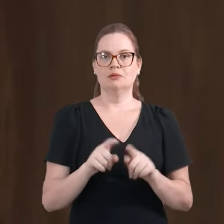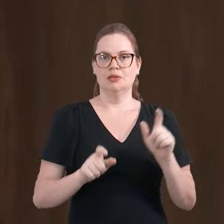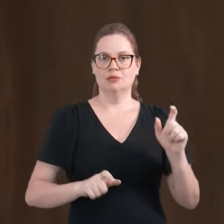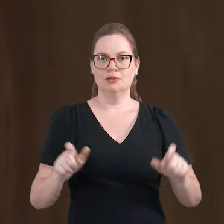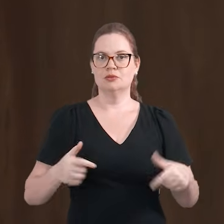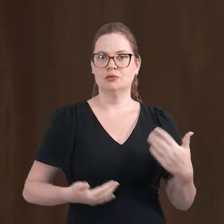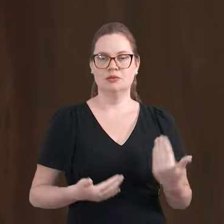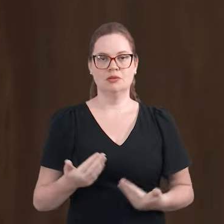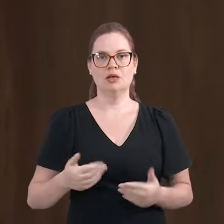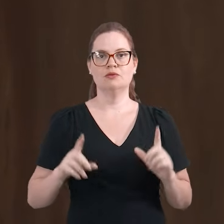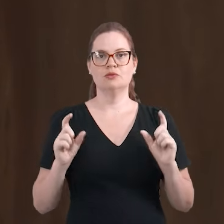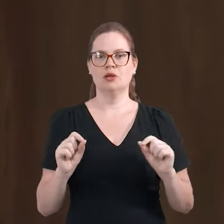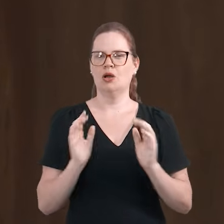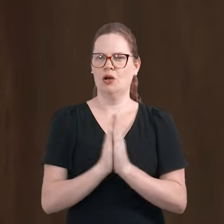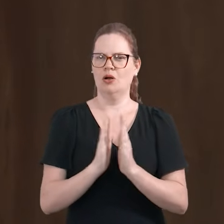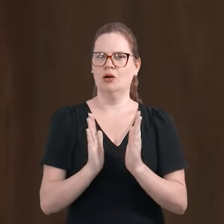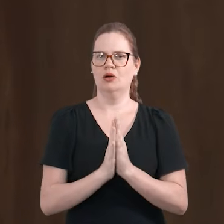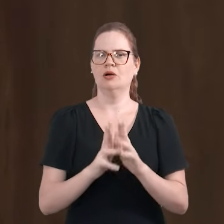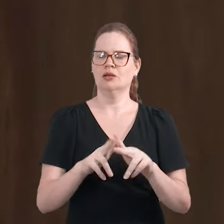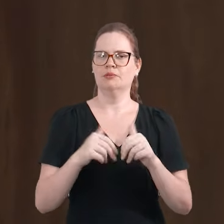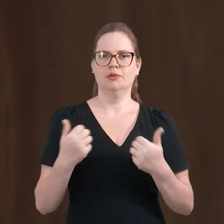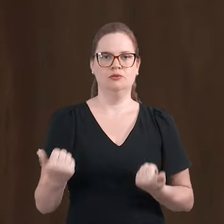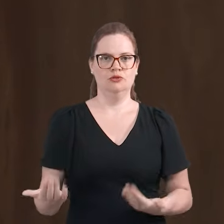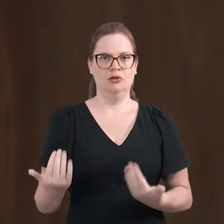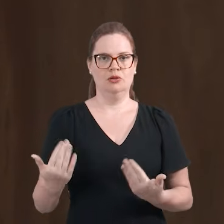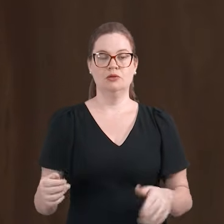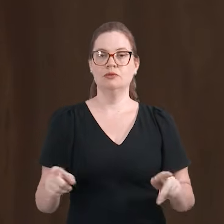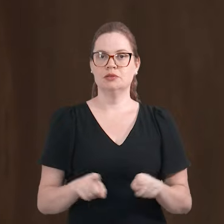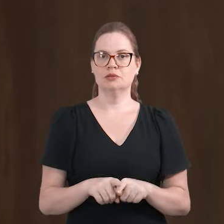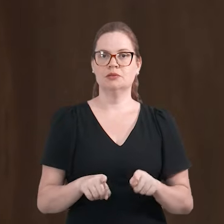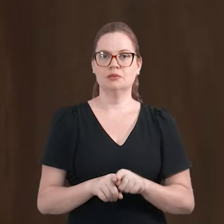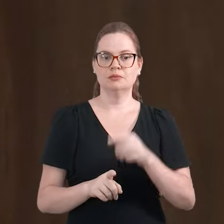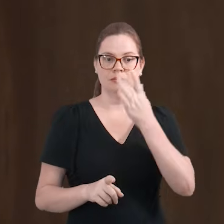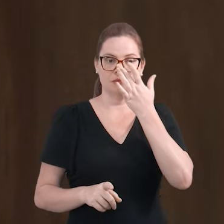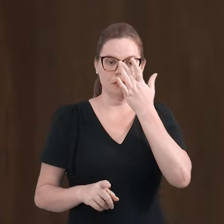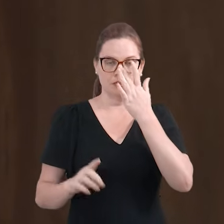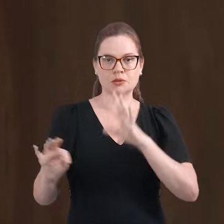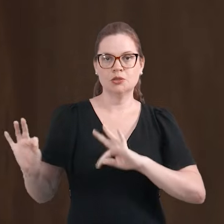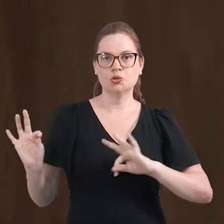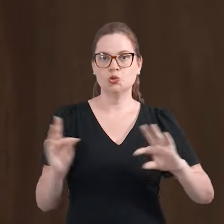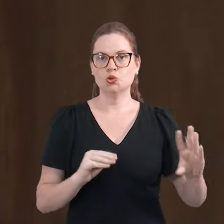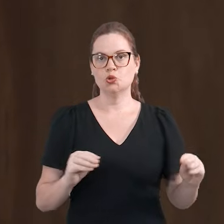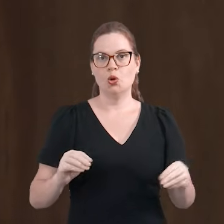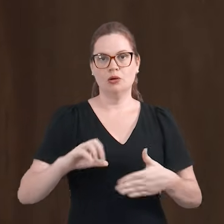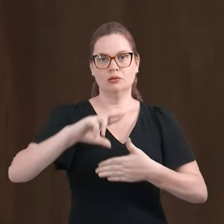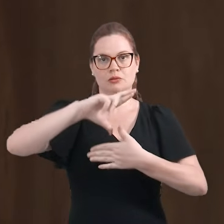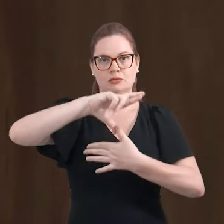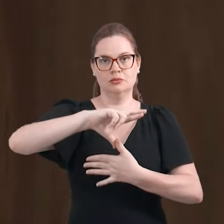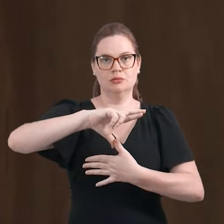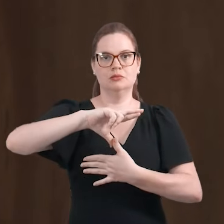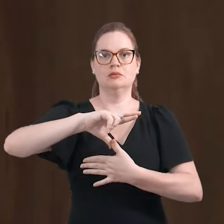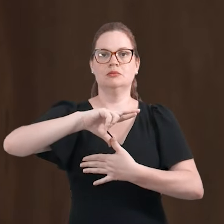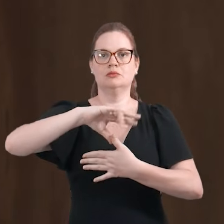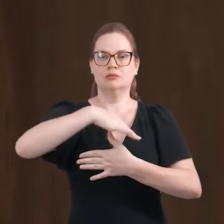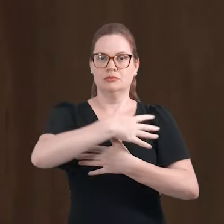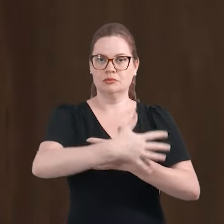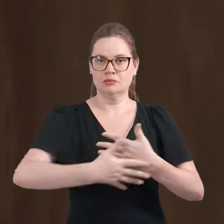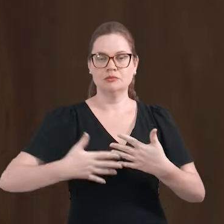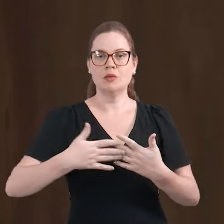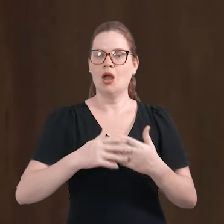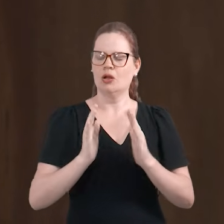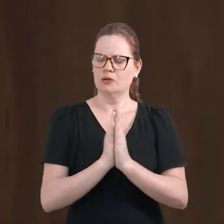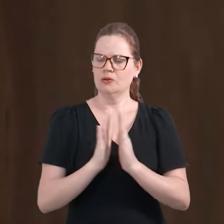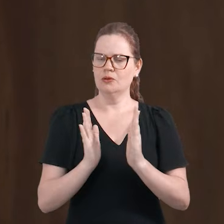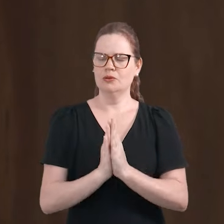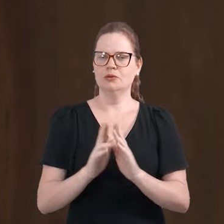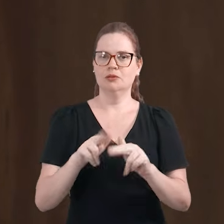nossos irmãos, que orem pelos jovens que estão em toda a América Latina,